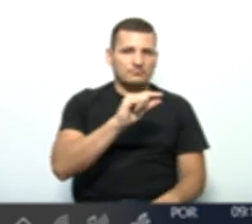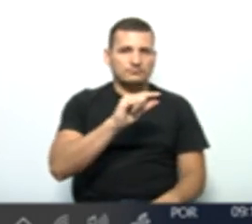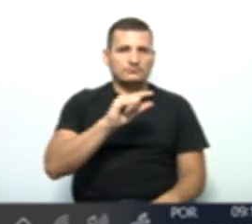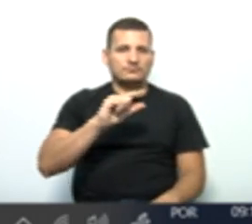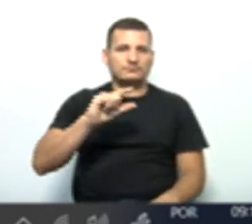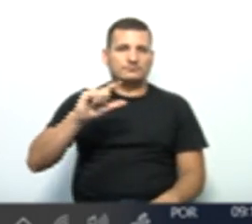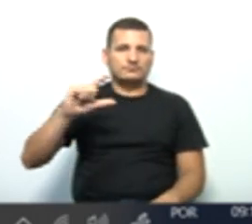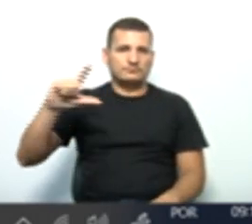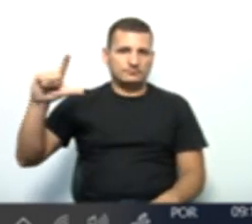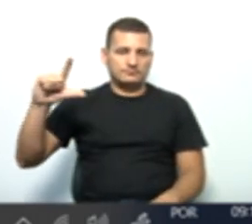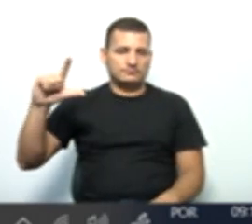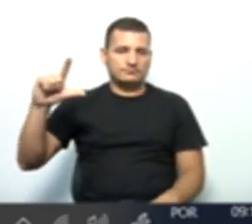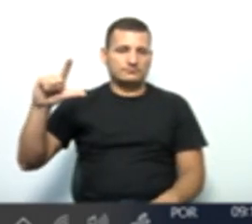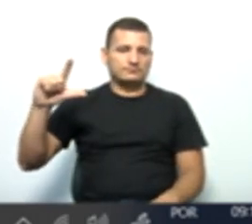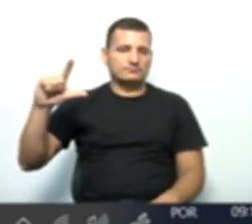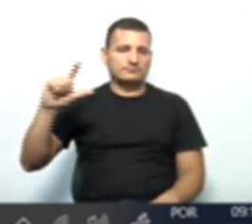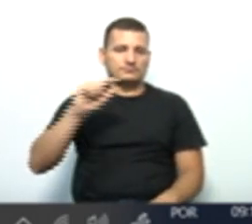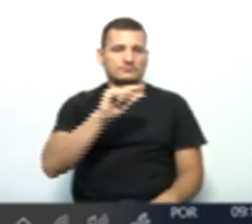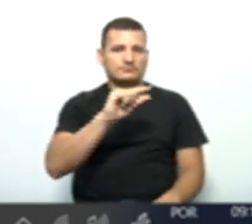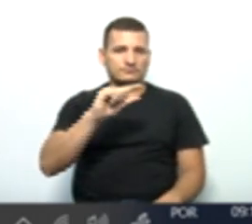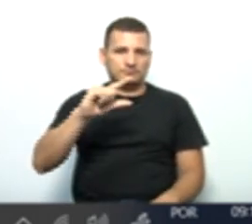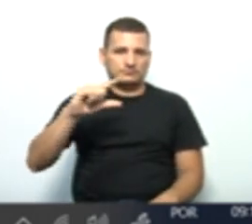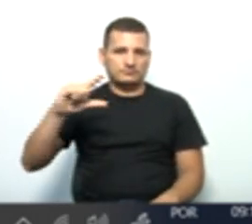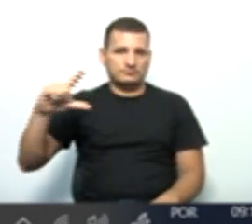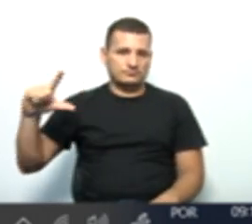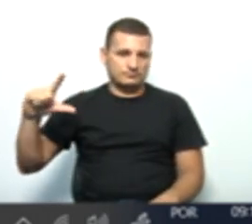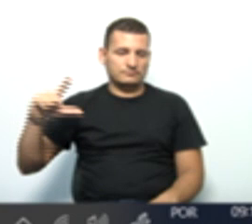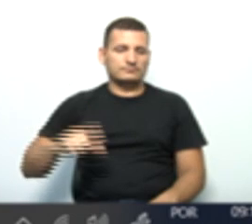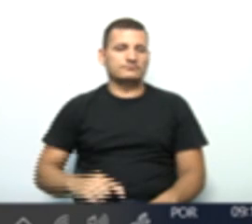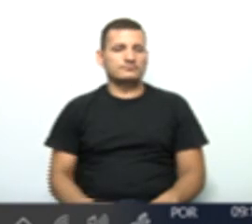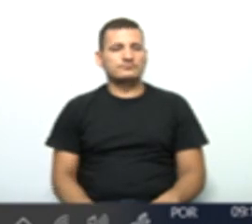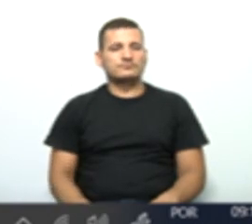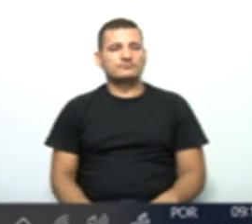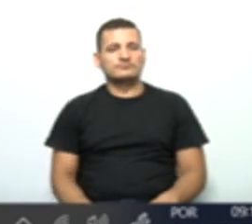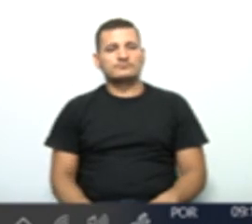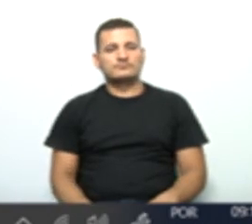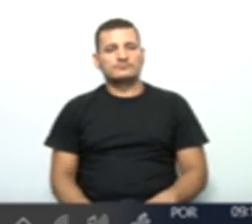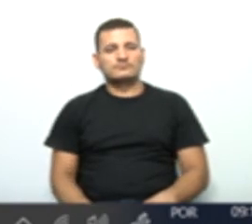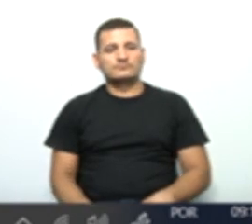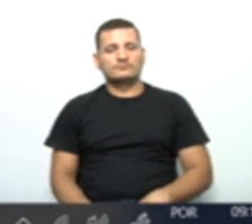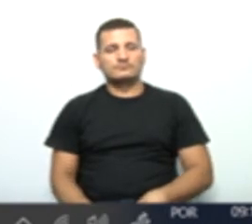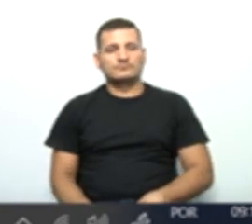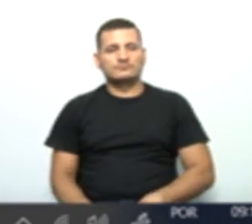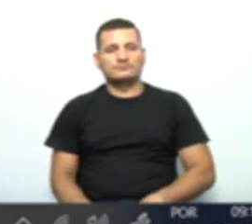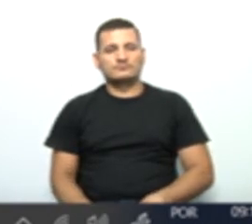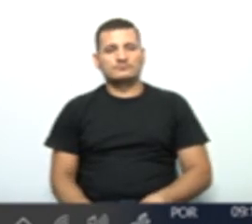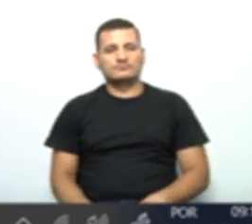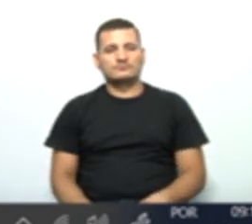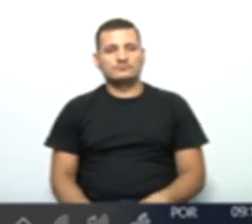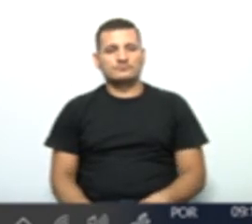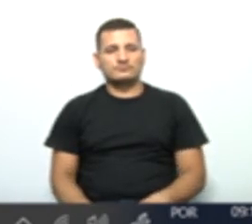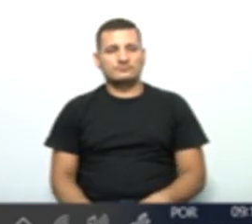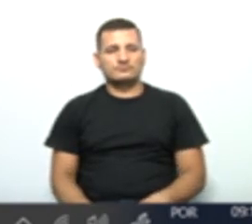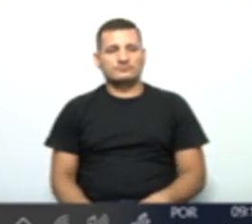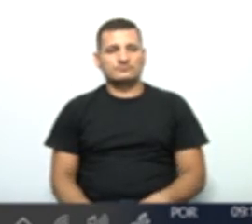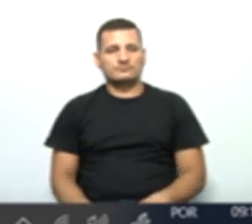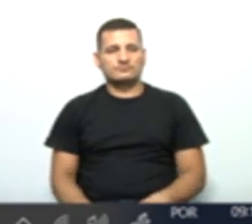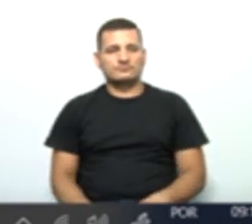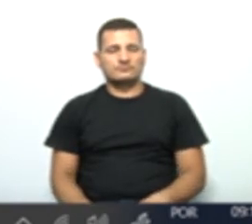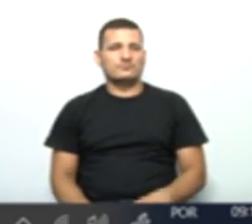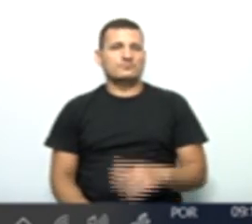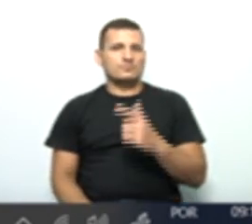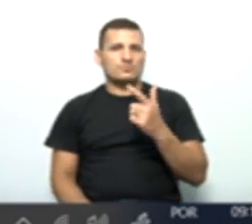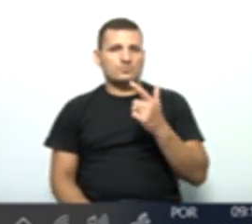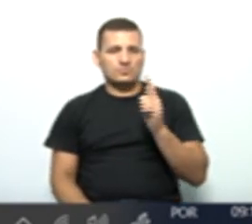ordenar a lista, tá vendo? Menos 1, 2, 3, 4, 7, 7, e assim vai. Aí temos o